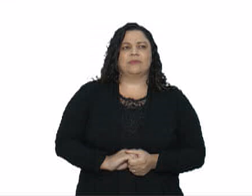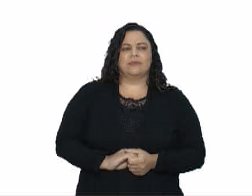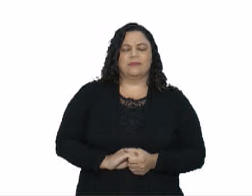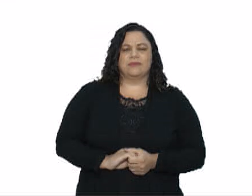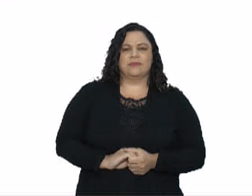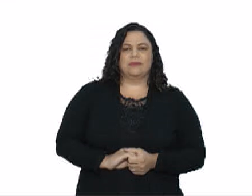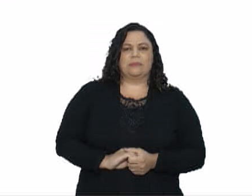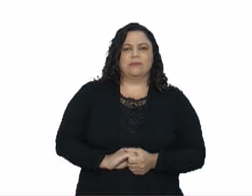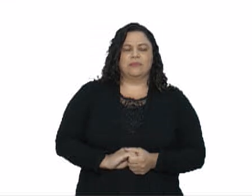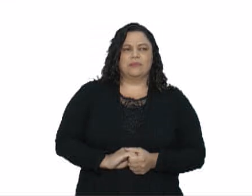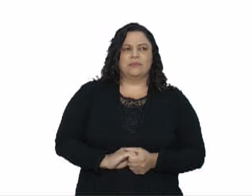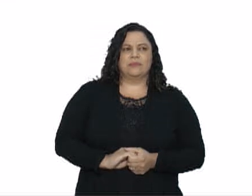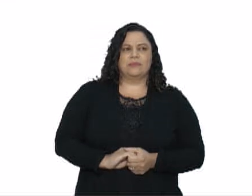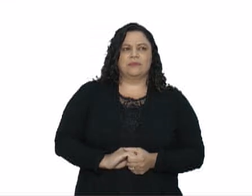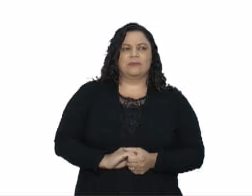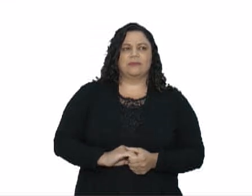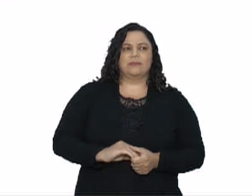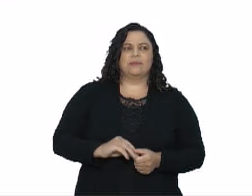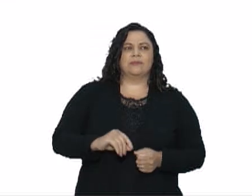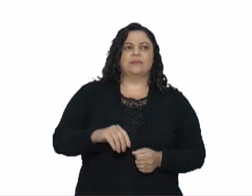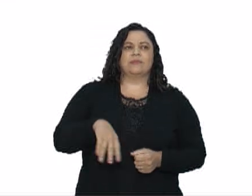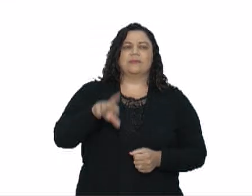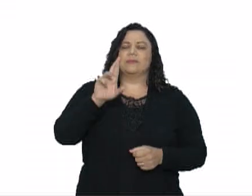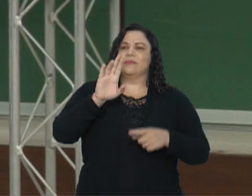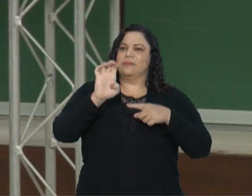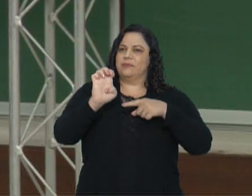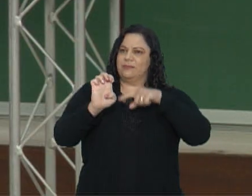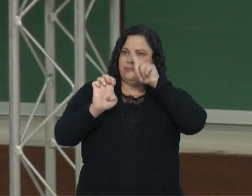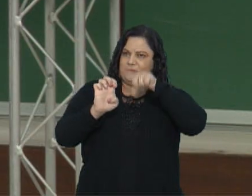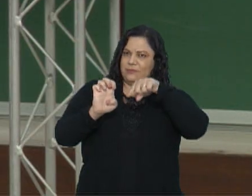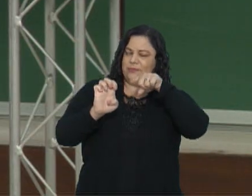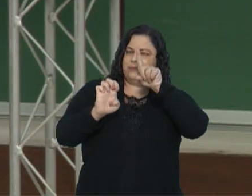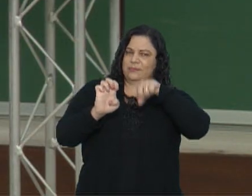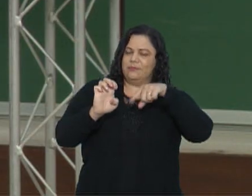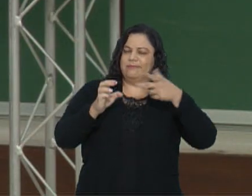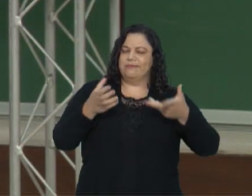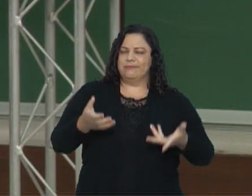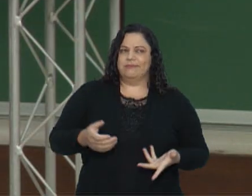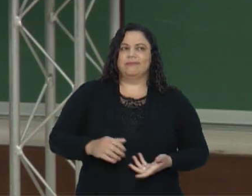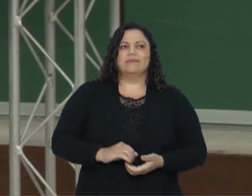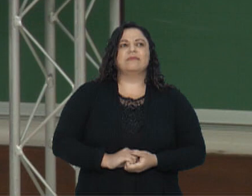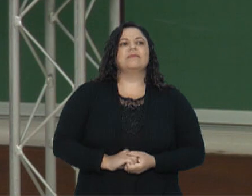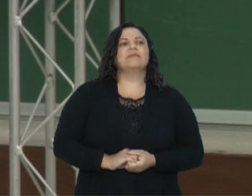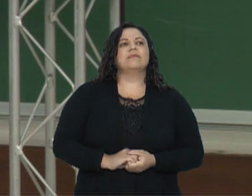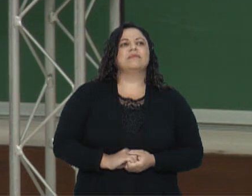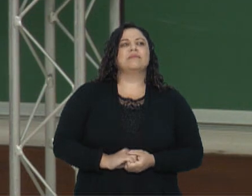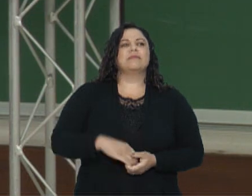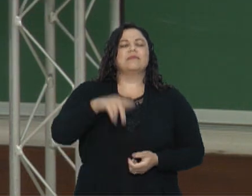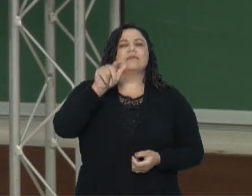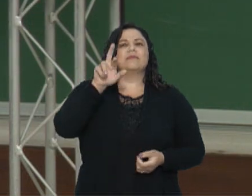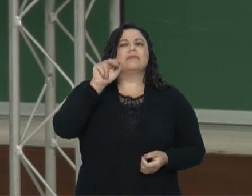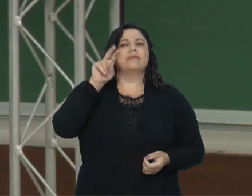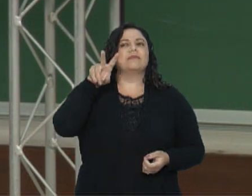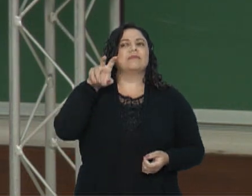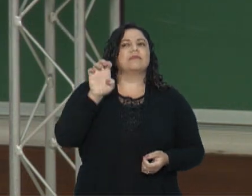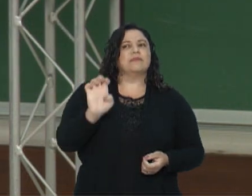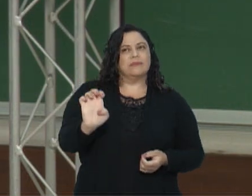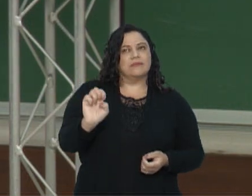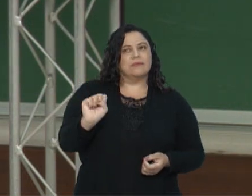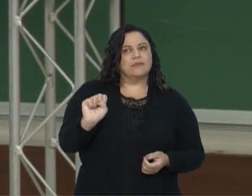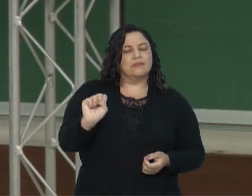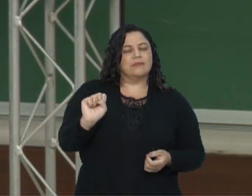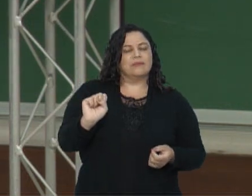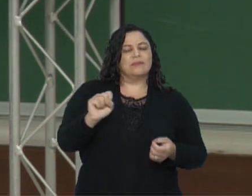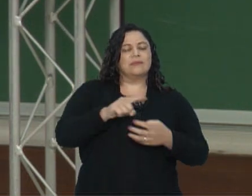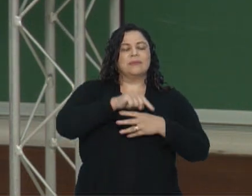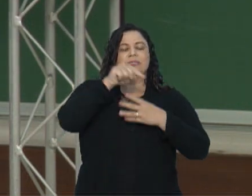termina em vocal, a palavra aguda, acentuamos, hablaré. Vale? Uma palavra grave com a penúltima sílaba